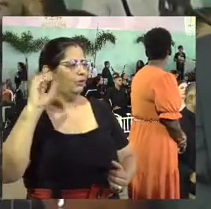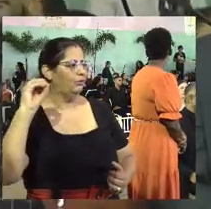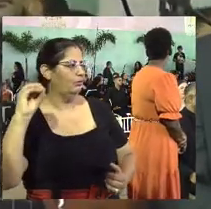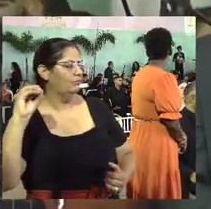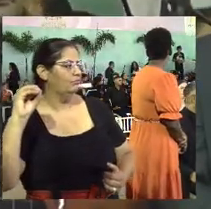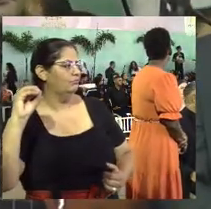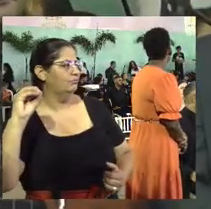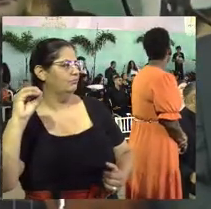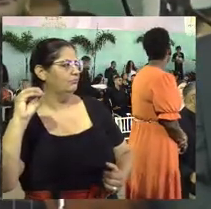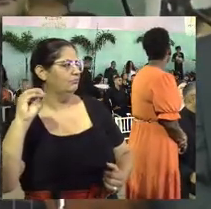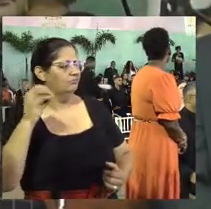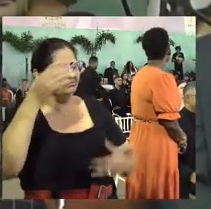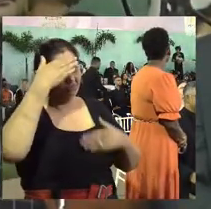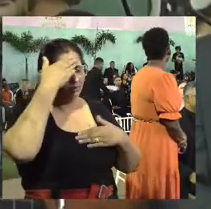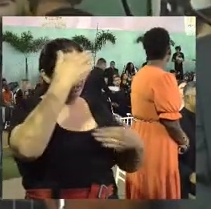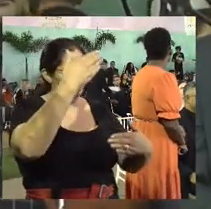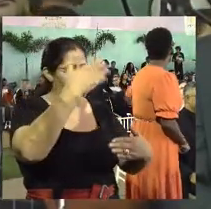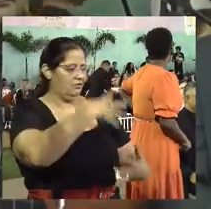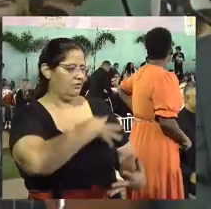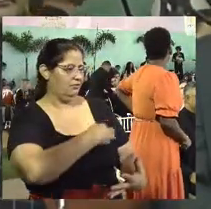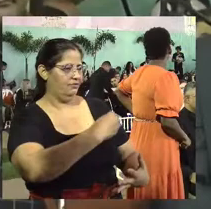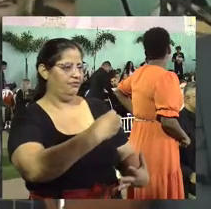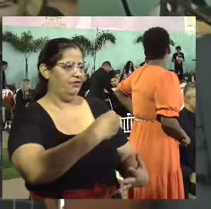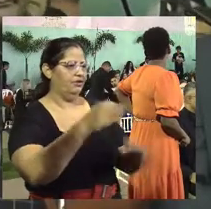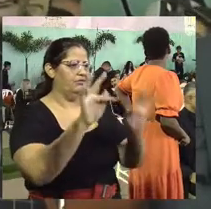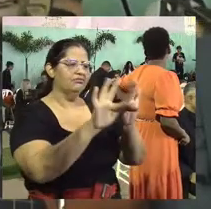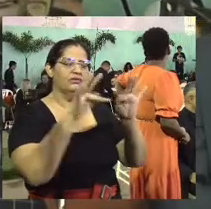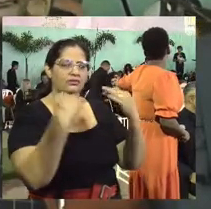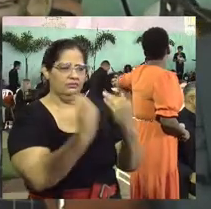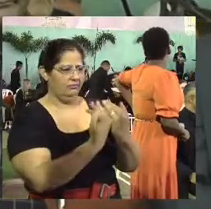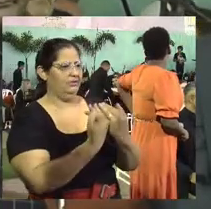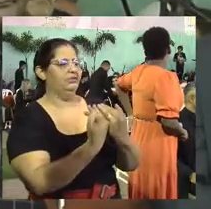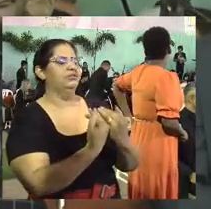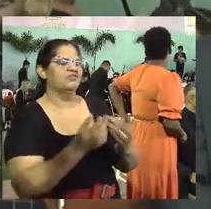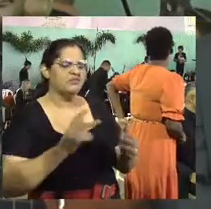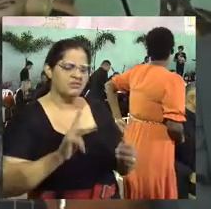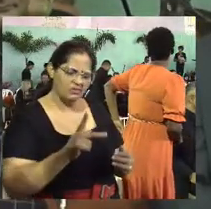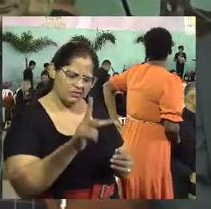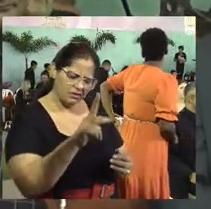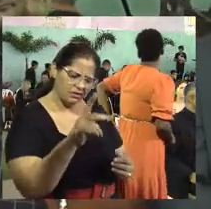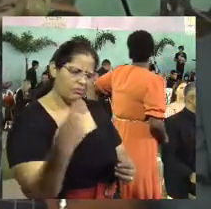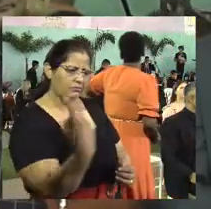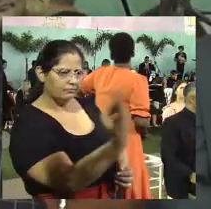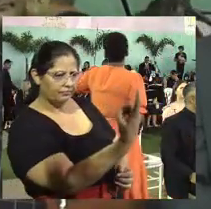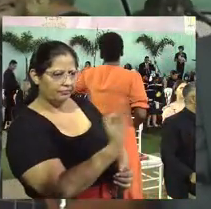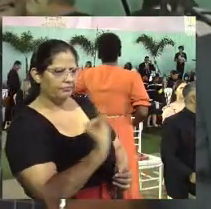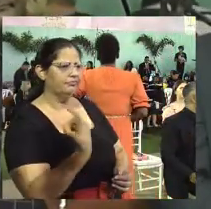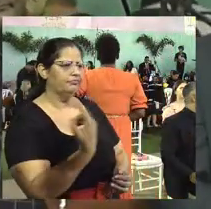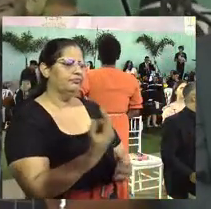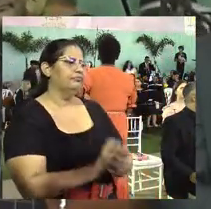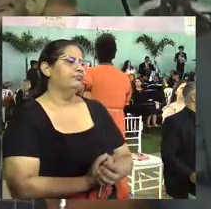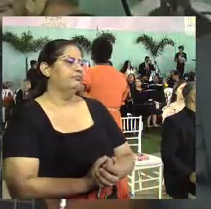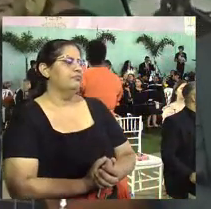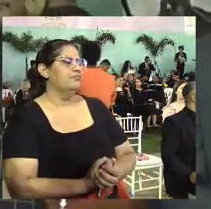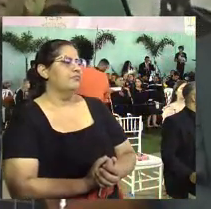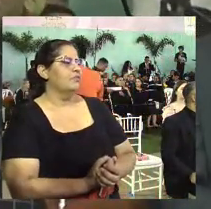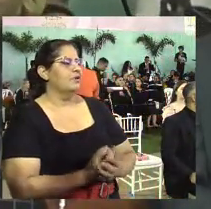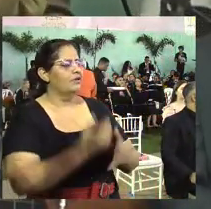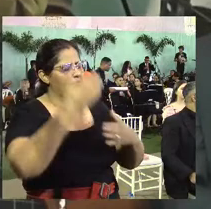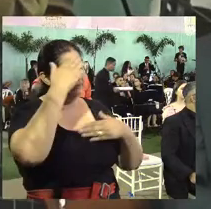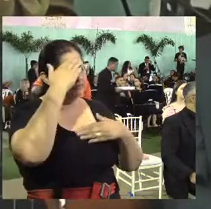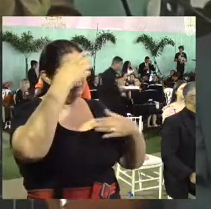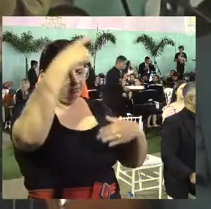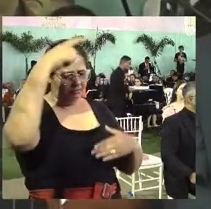sua esposa Ana sua filha Késia Nilton sempre faz questão de estar conosco além da presença